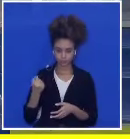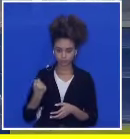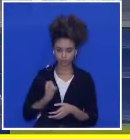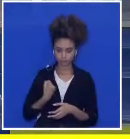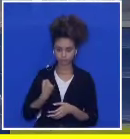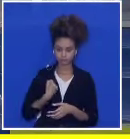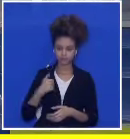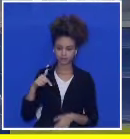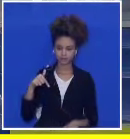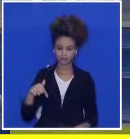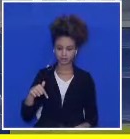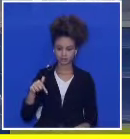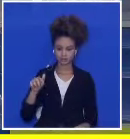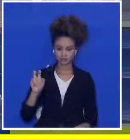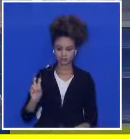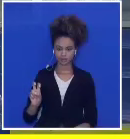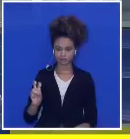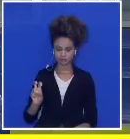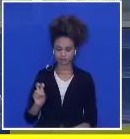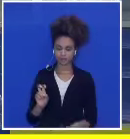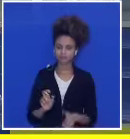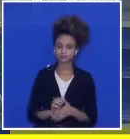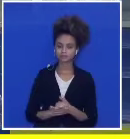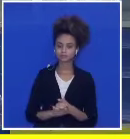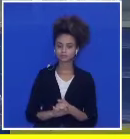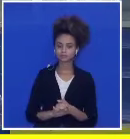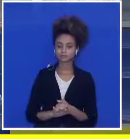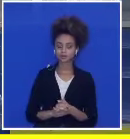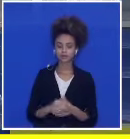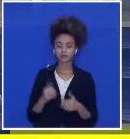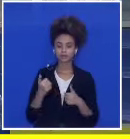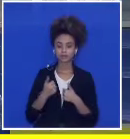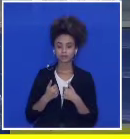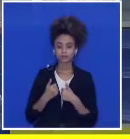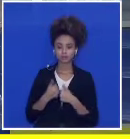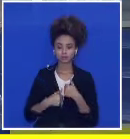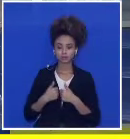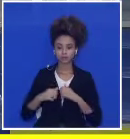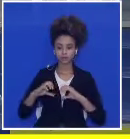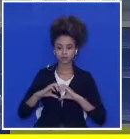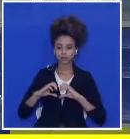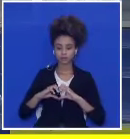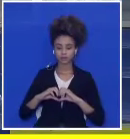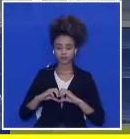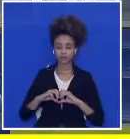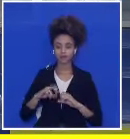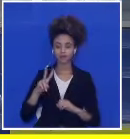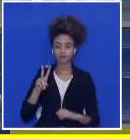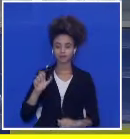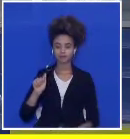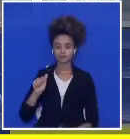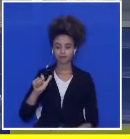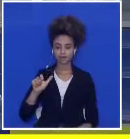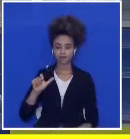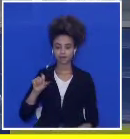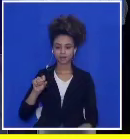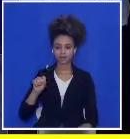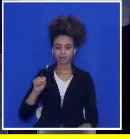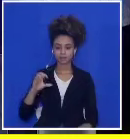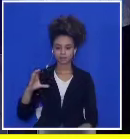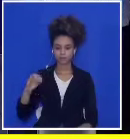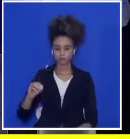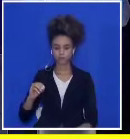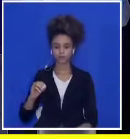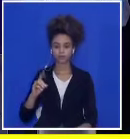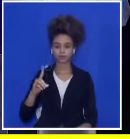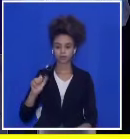75. Azul, 75. E o time do coração é Vasco da Gama, do Rio de